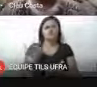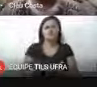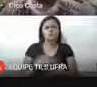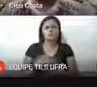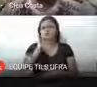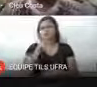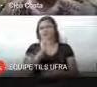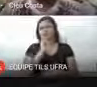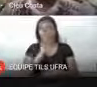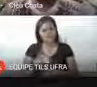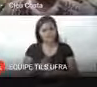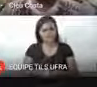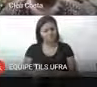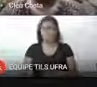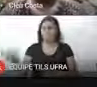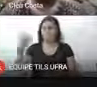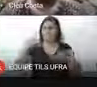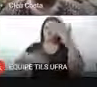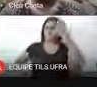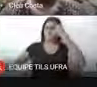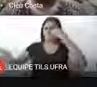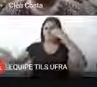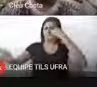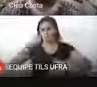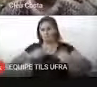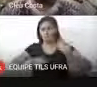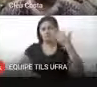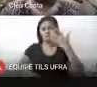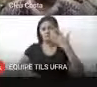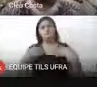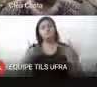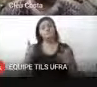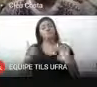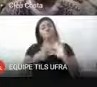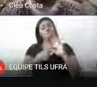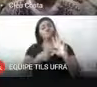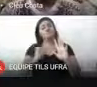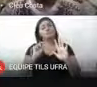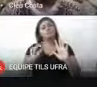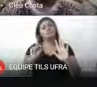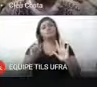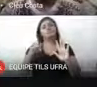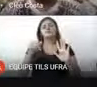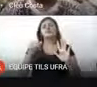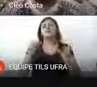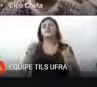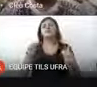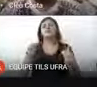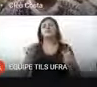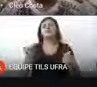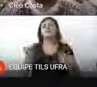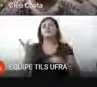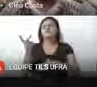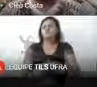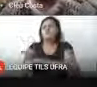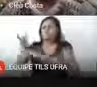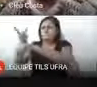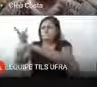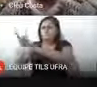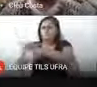né? Então, isso mostra o grande tesouro que tem dentro desse